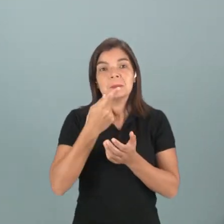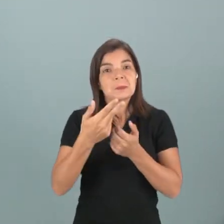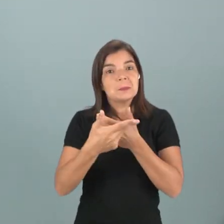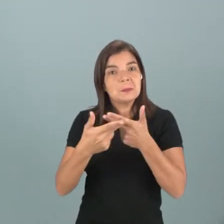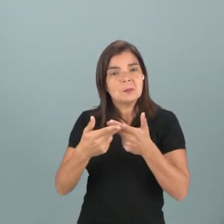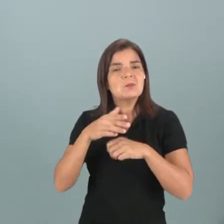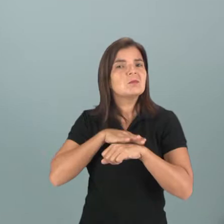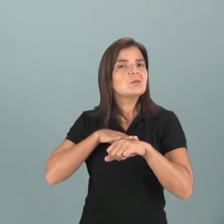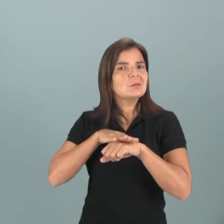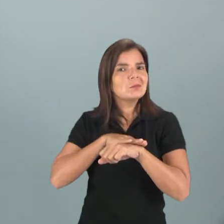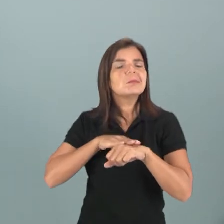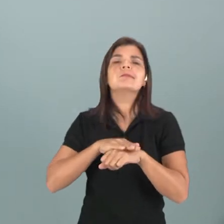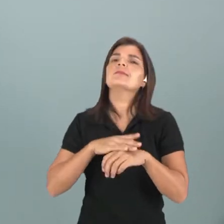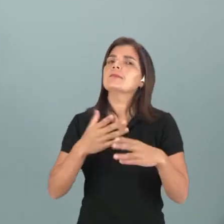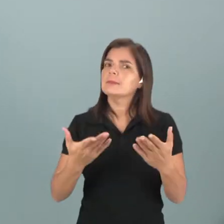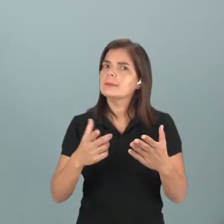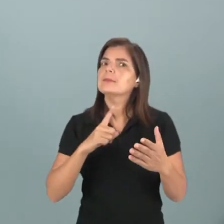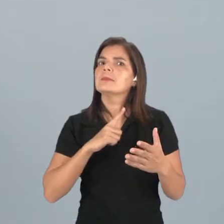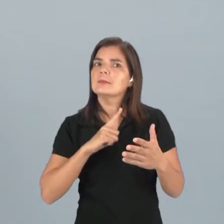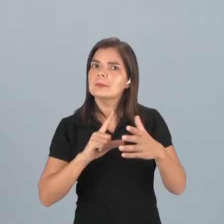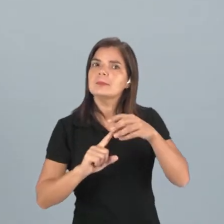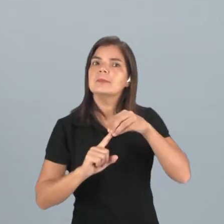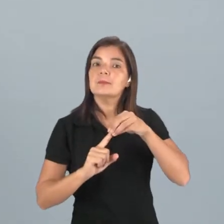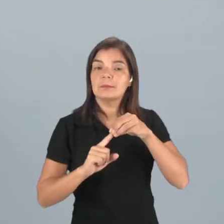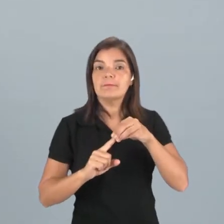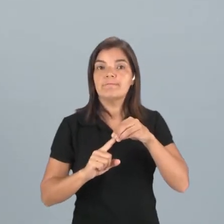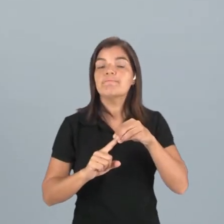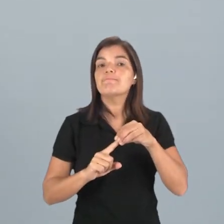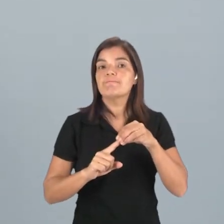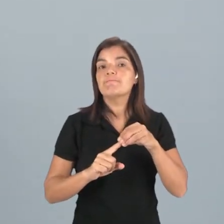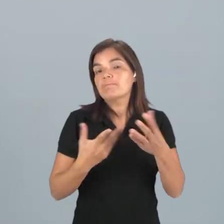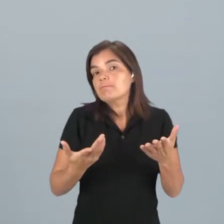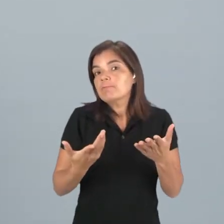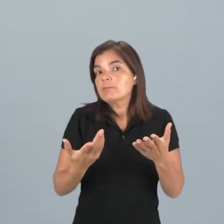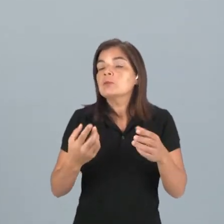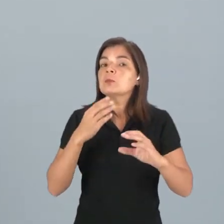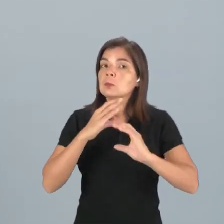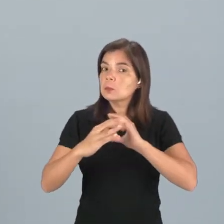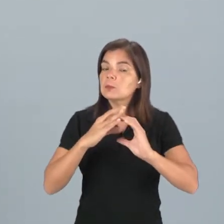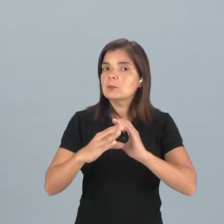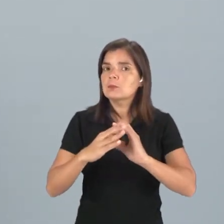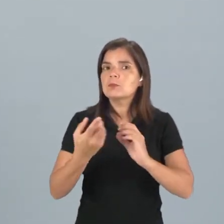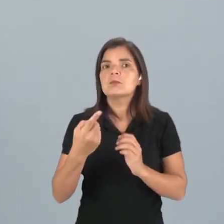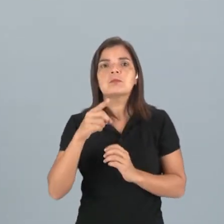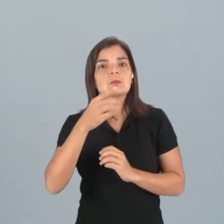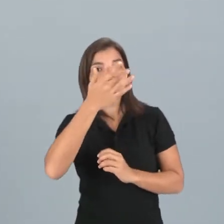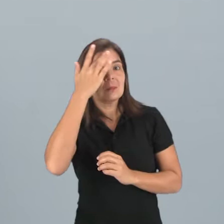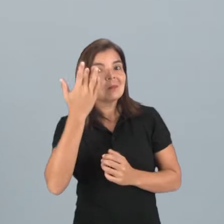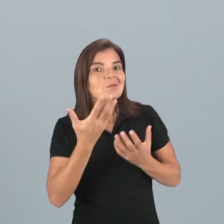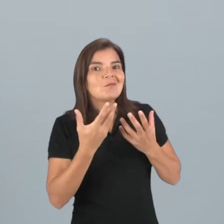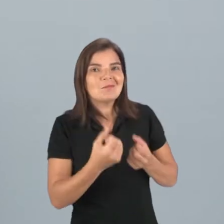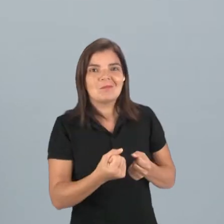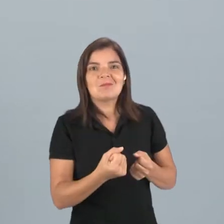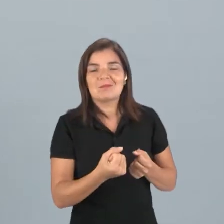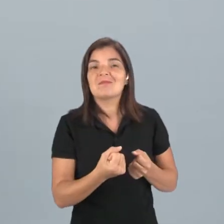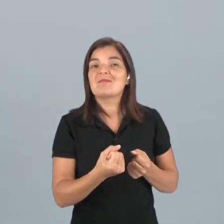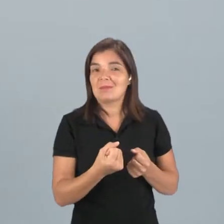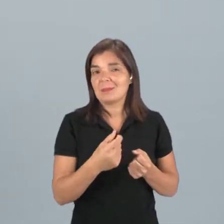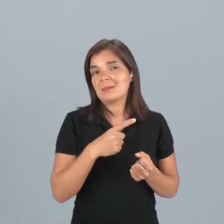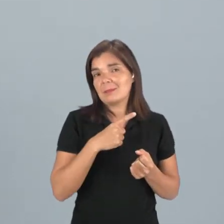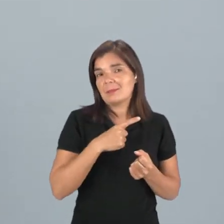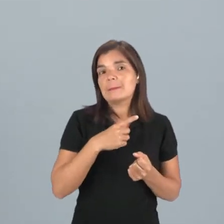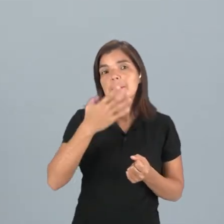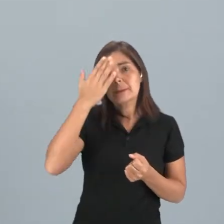você conversa, você tem um objetivo, uma intenção comunicativa para causar no seu receptor, naquela pessoa que